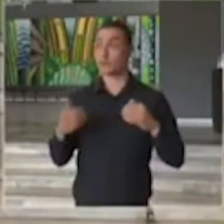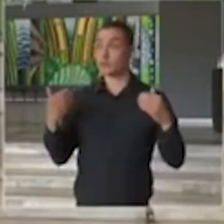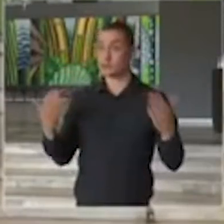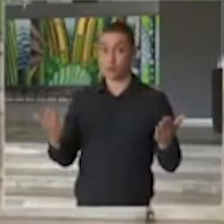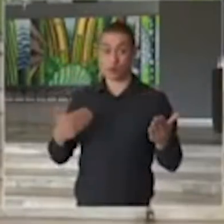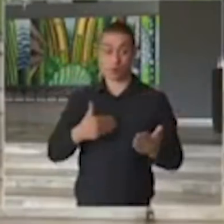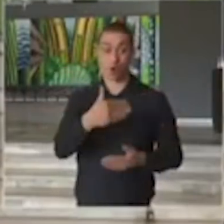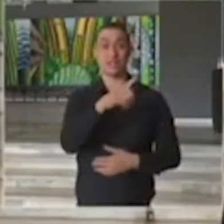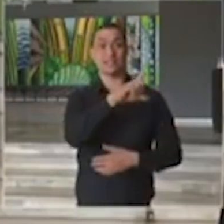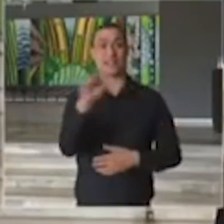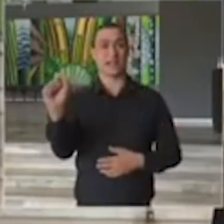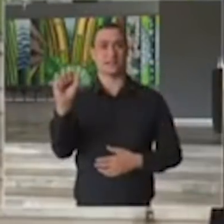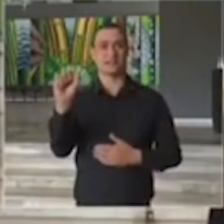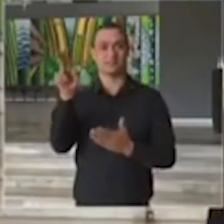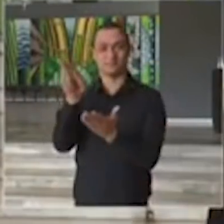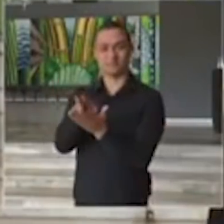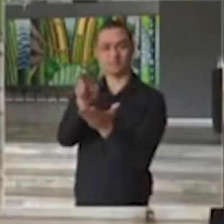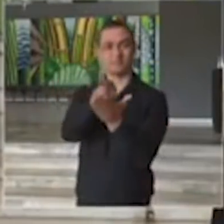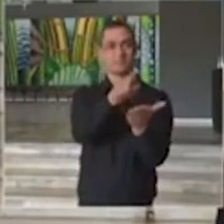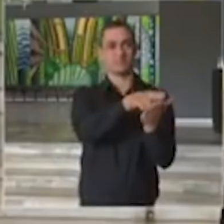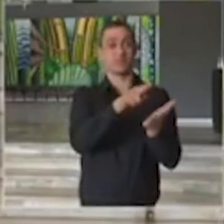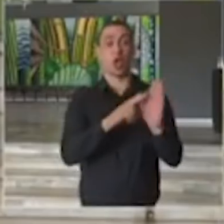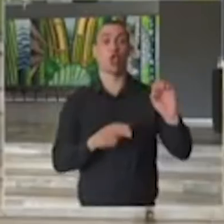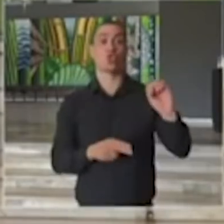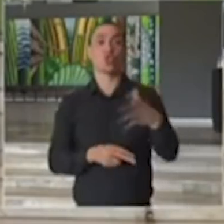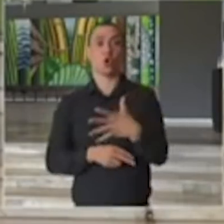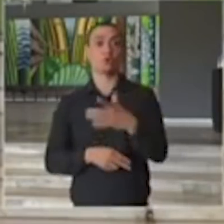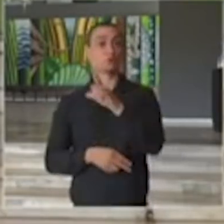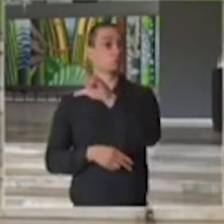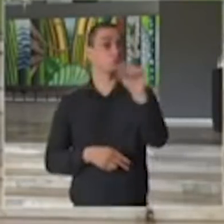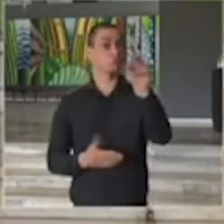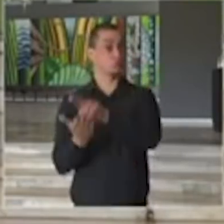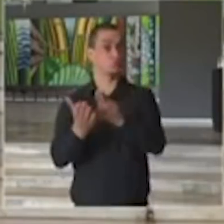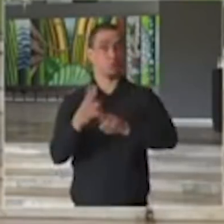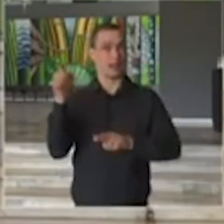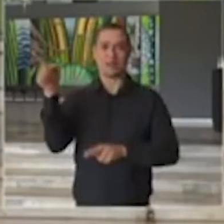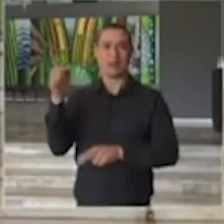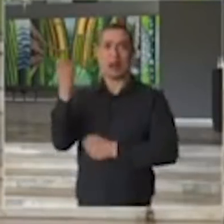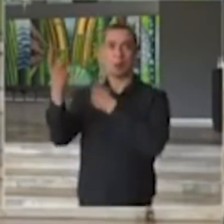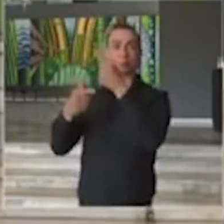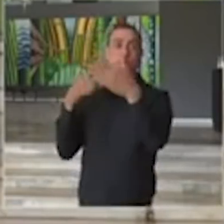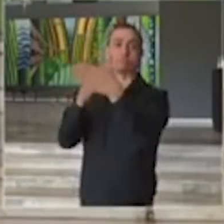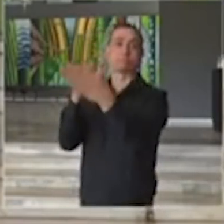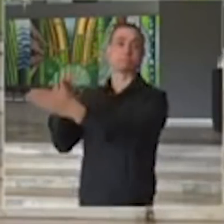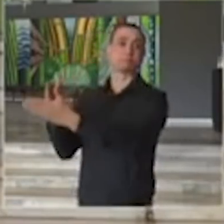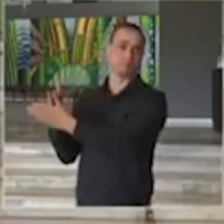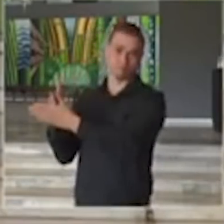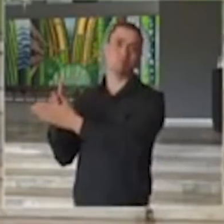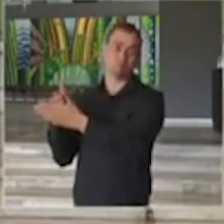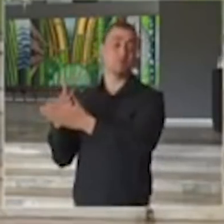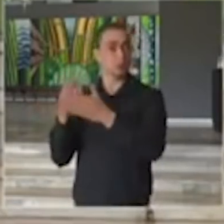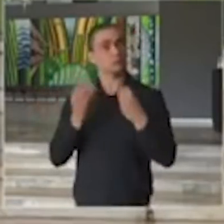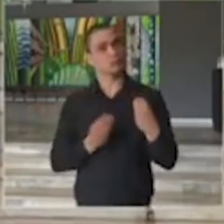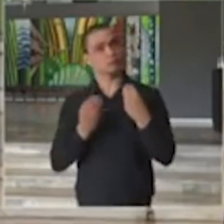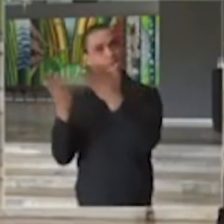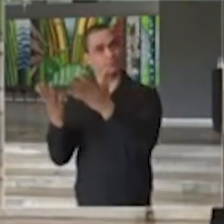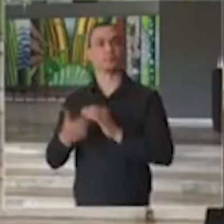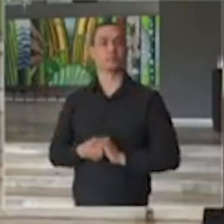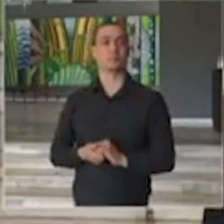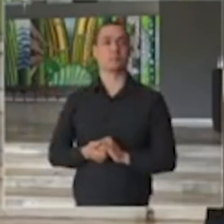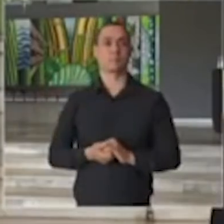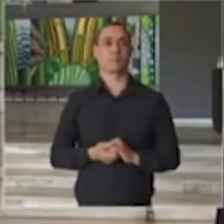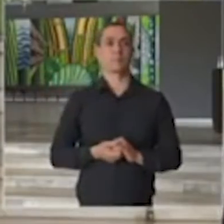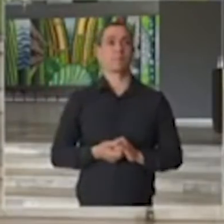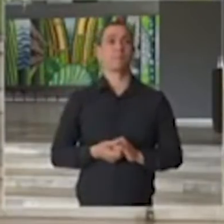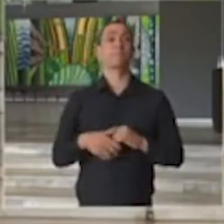sem novos leites estão abertos em regiões que estão nas fases ainda respectivas do plano são paulo